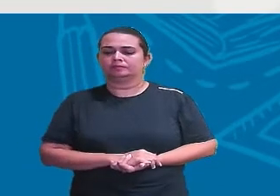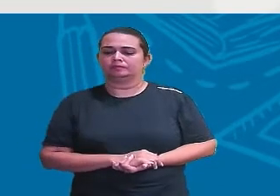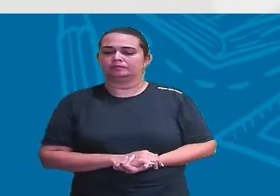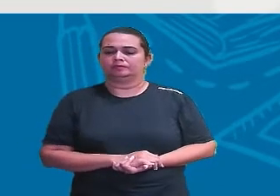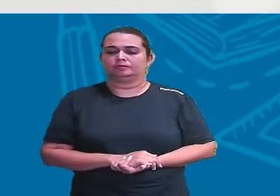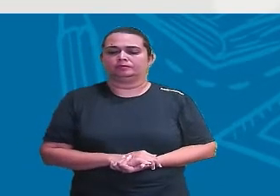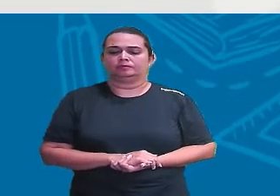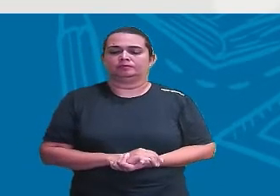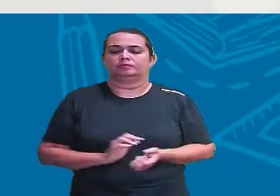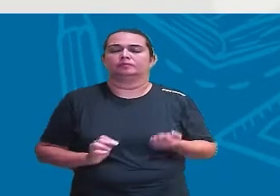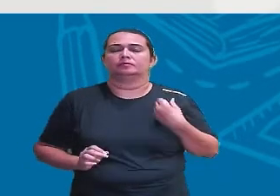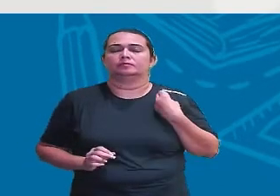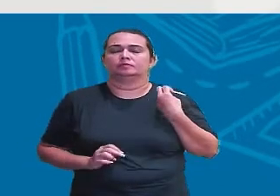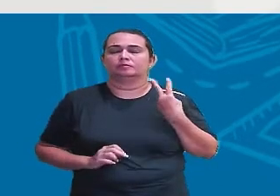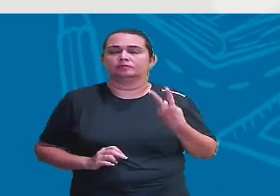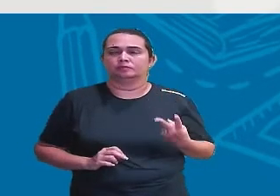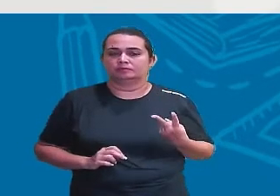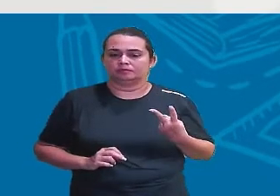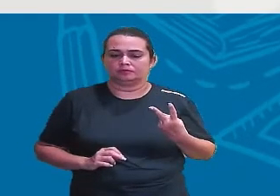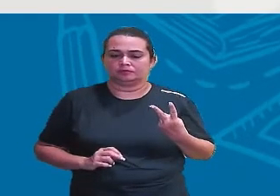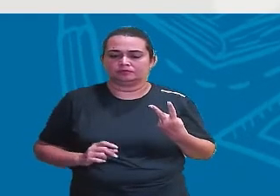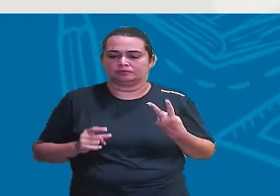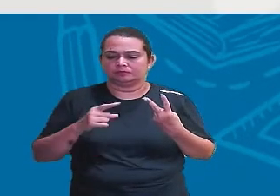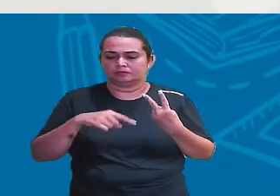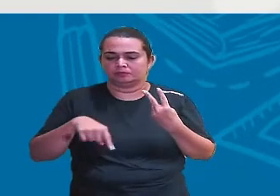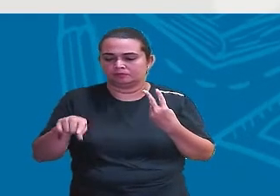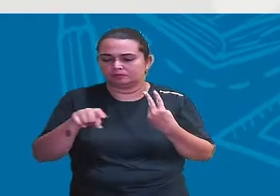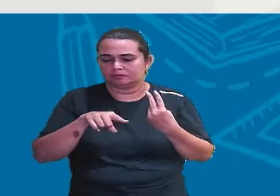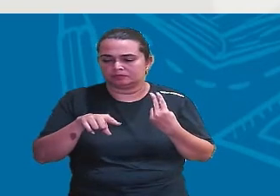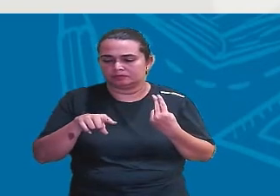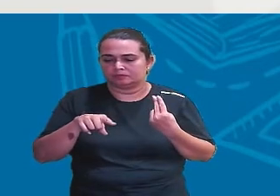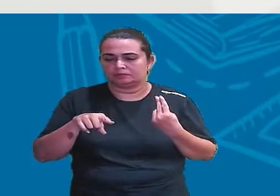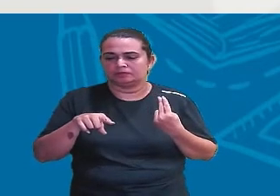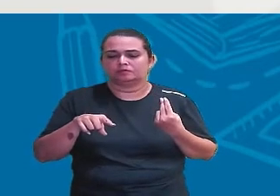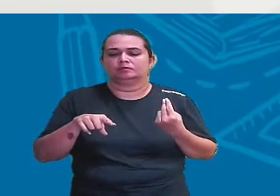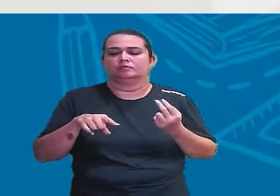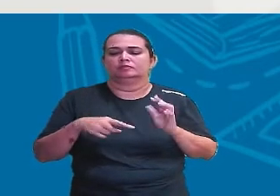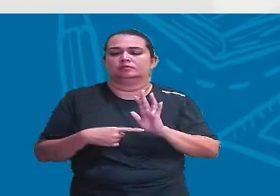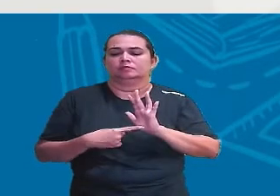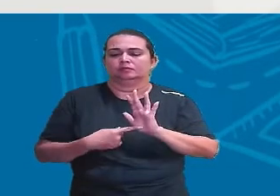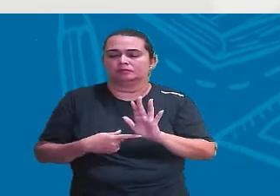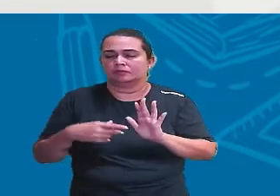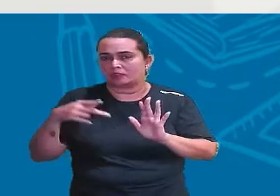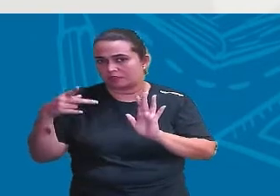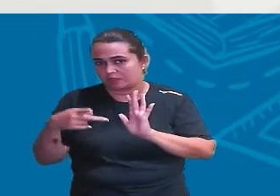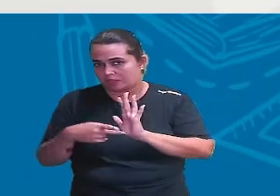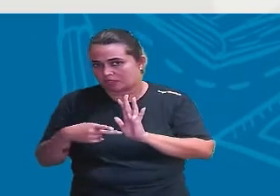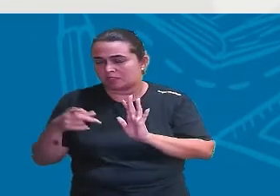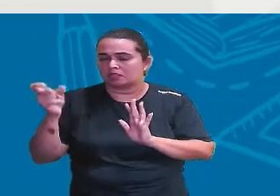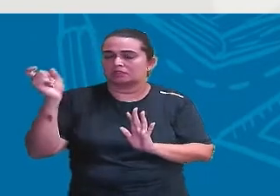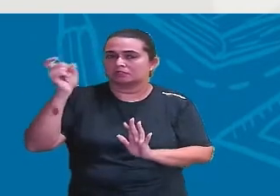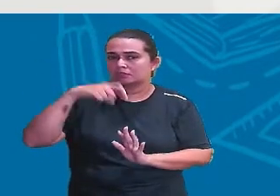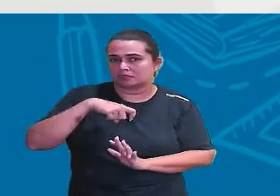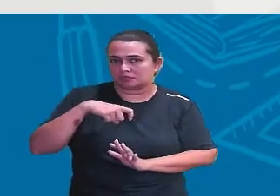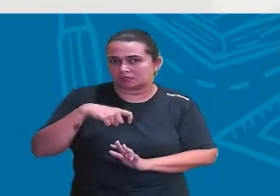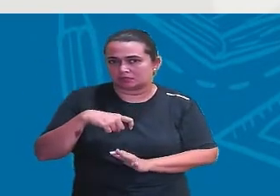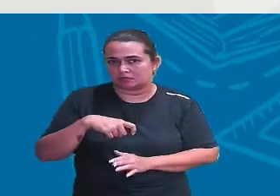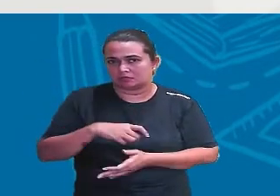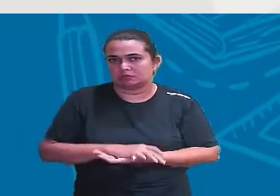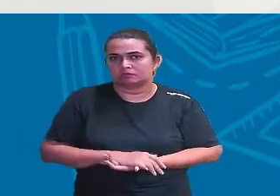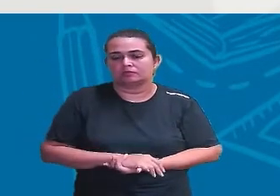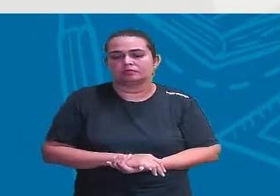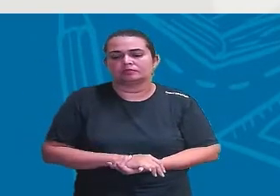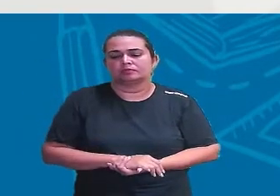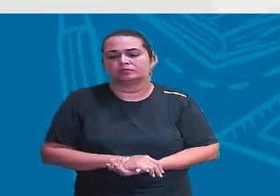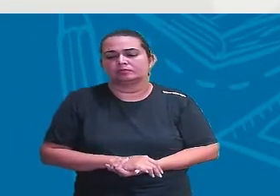segunda questão, eu quero que vocês indiquem aí se essa afirmação é verdadeira ou falsa do nosso